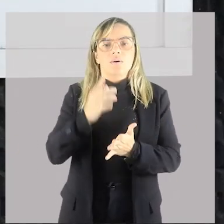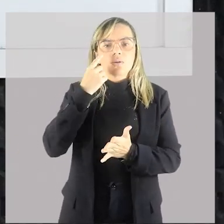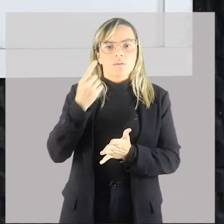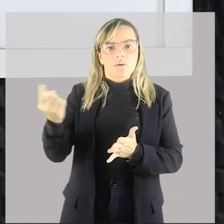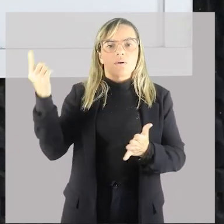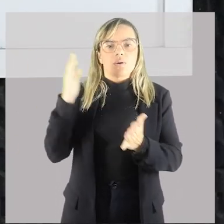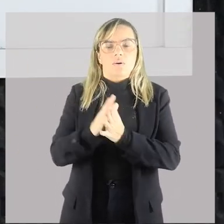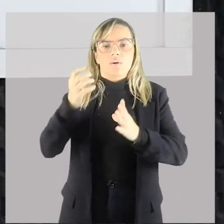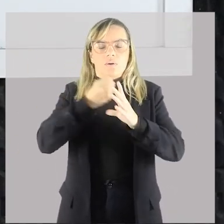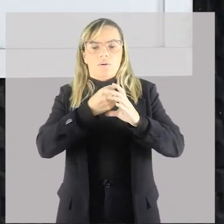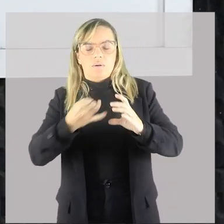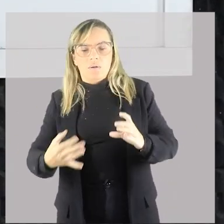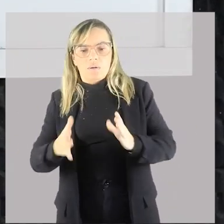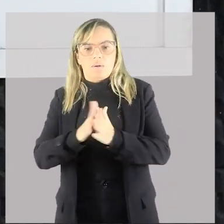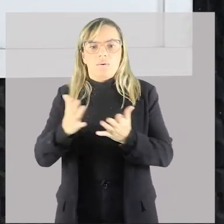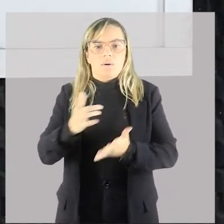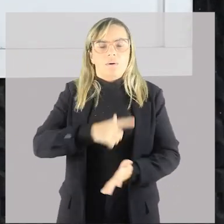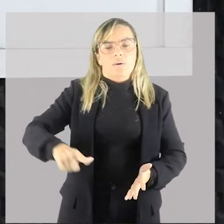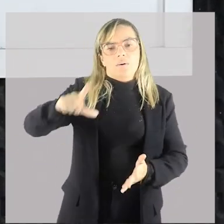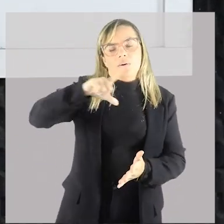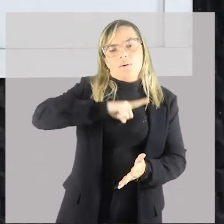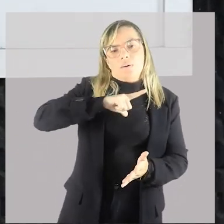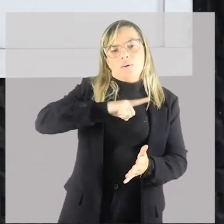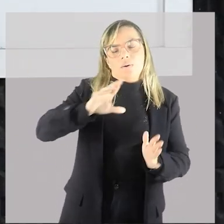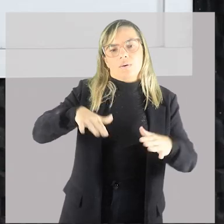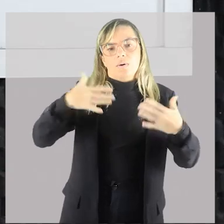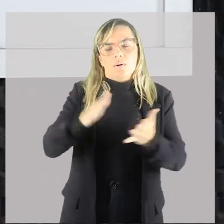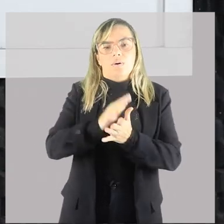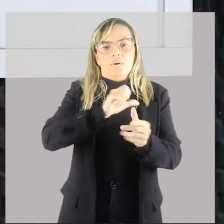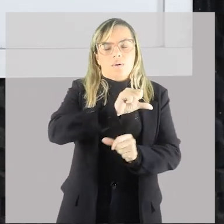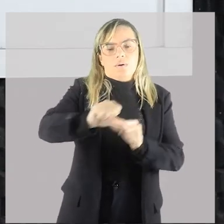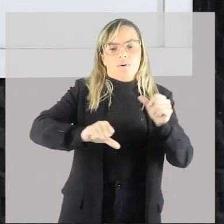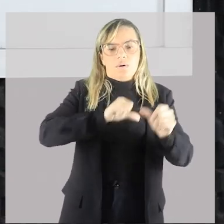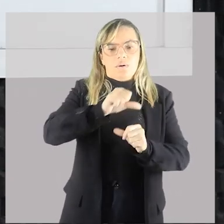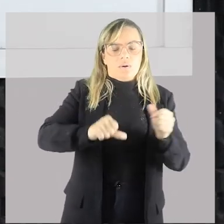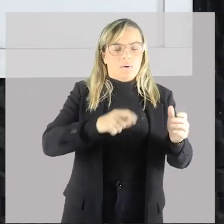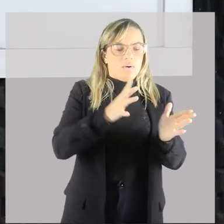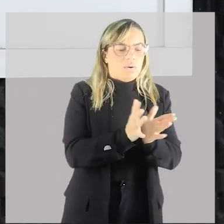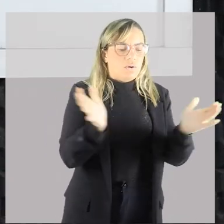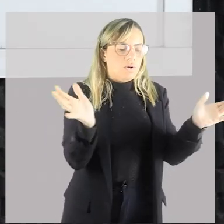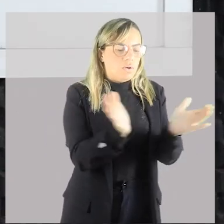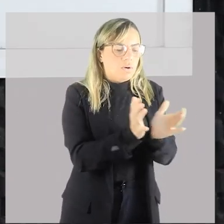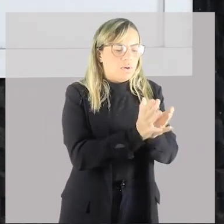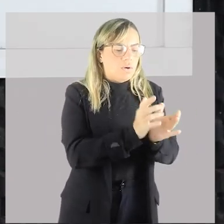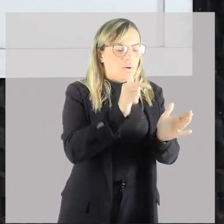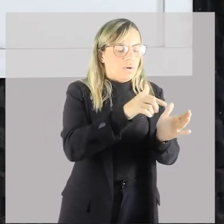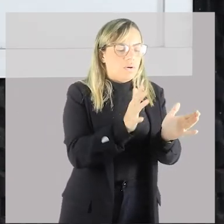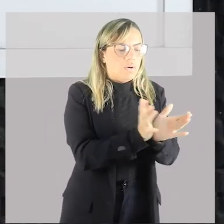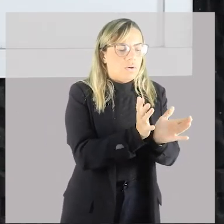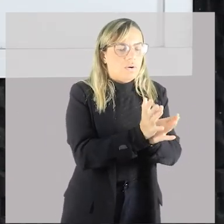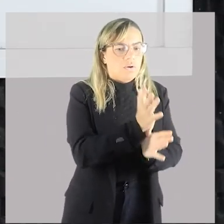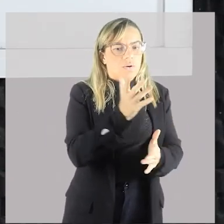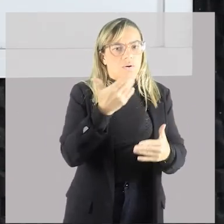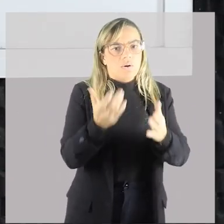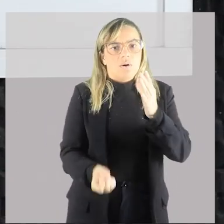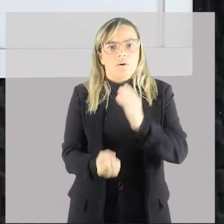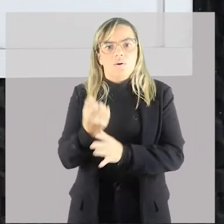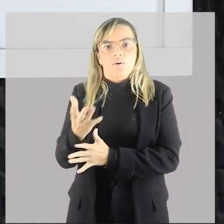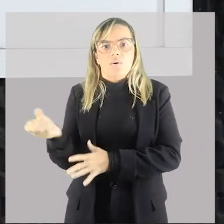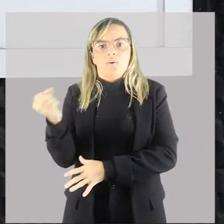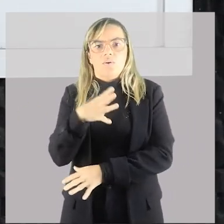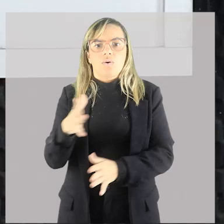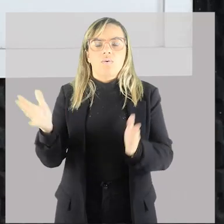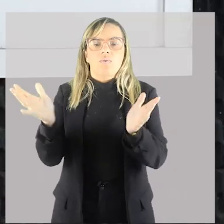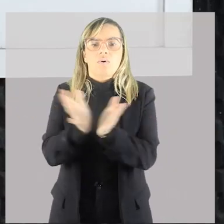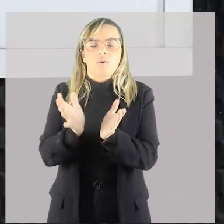características? É quando você você muda os elementos de um grupo e forma um novo grupo,